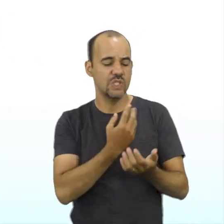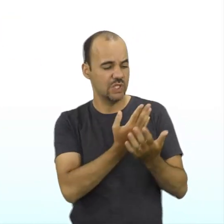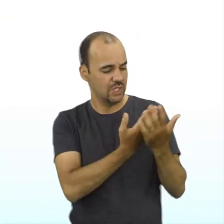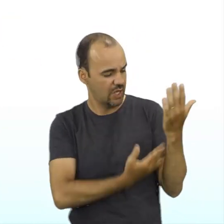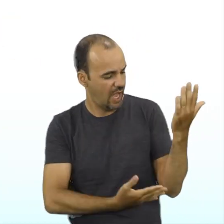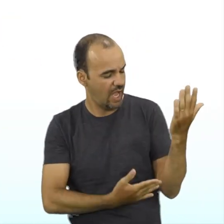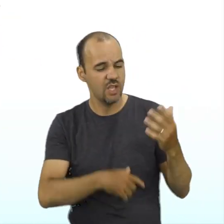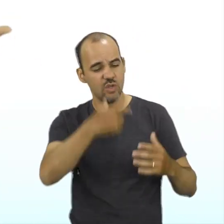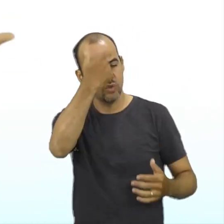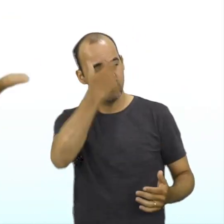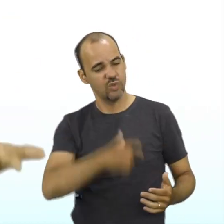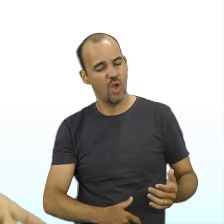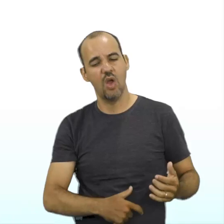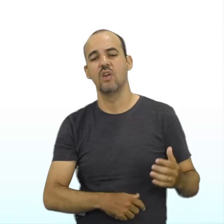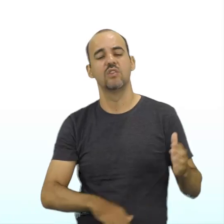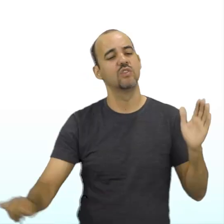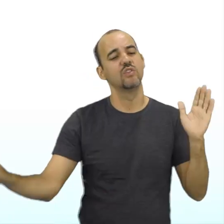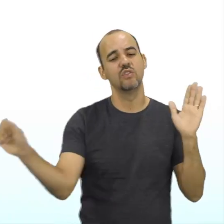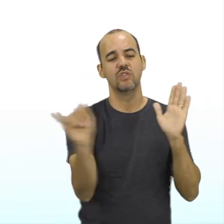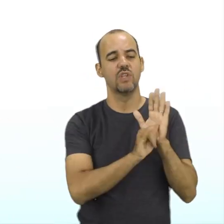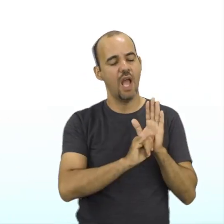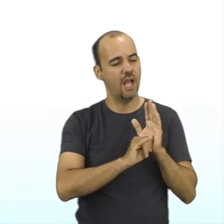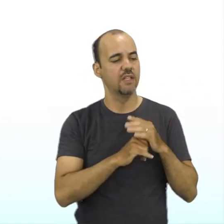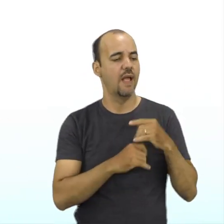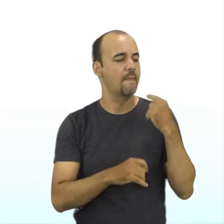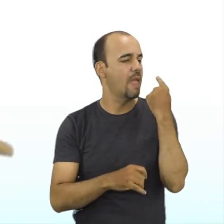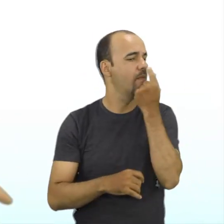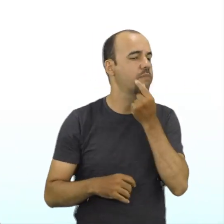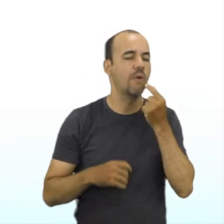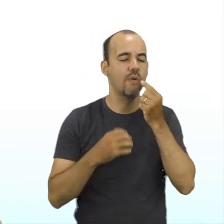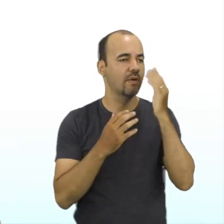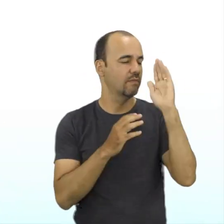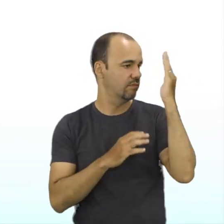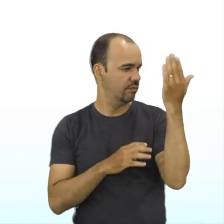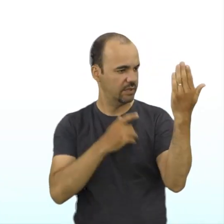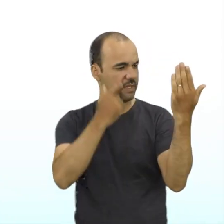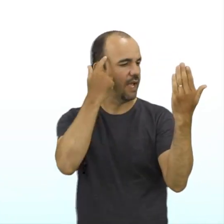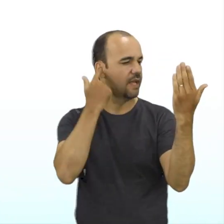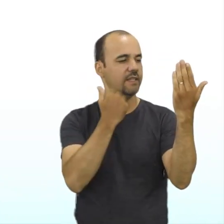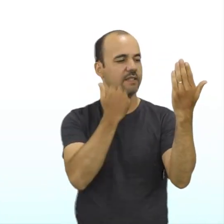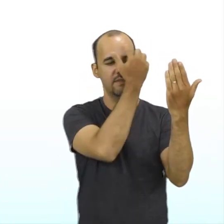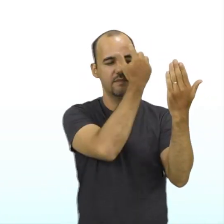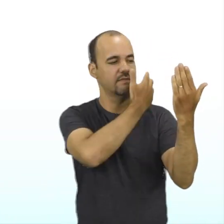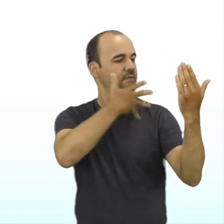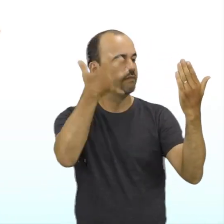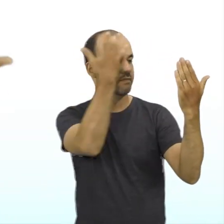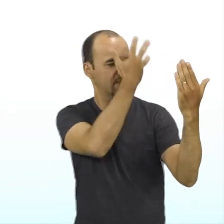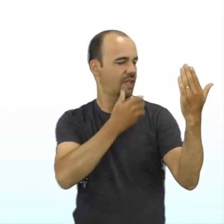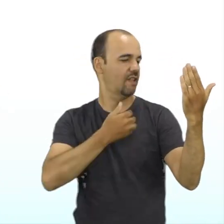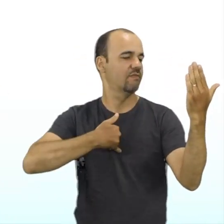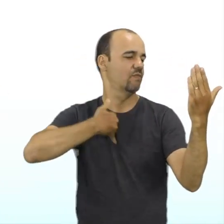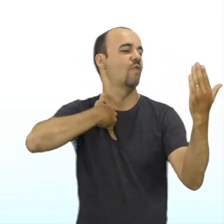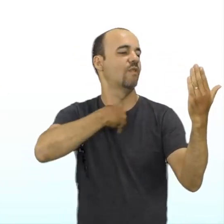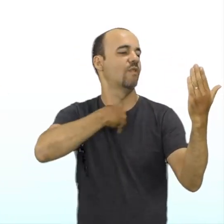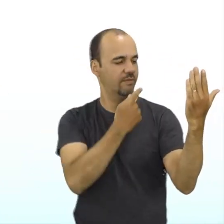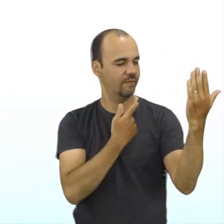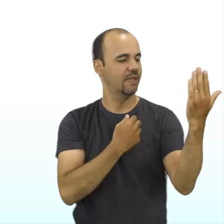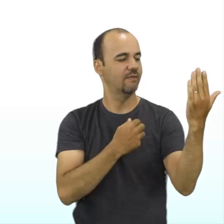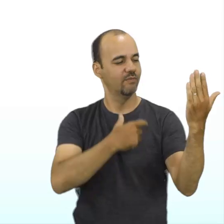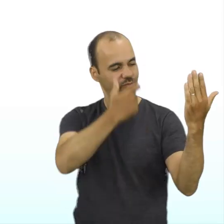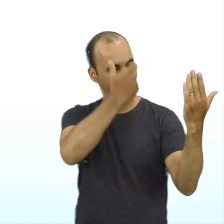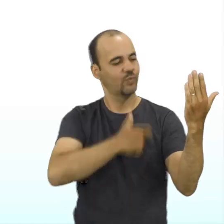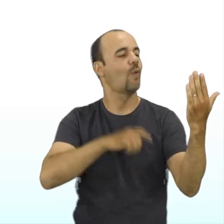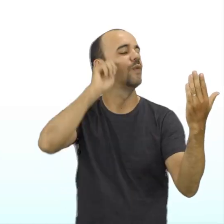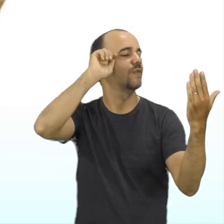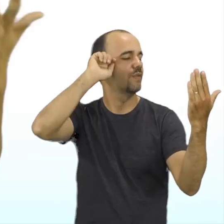ser ela, né? A boca grande, o nariz bonito, né? Então, se nega